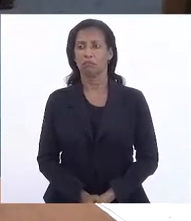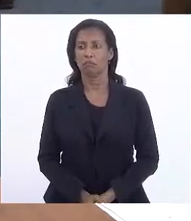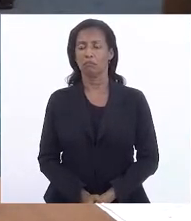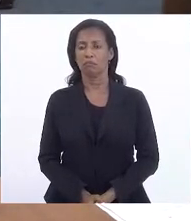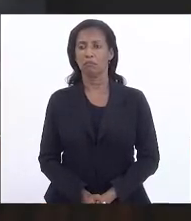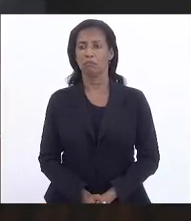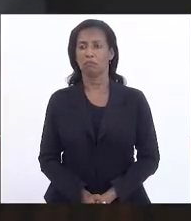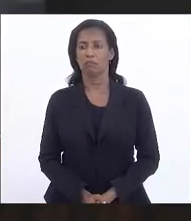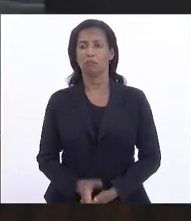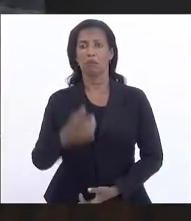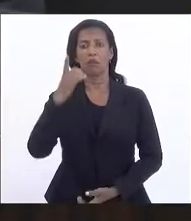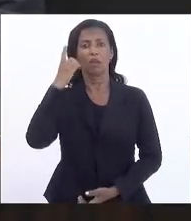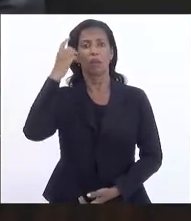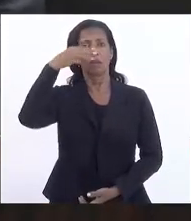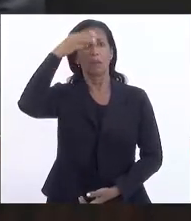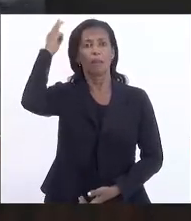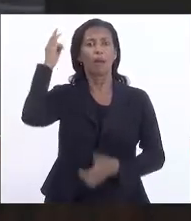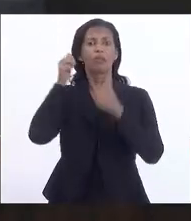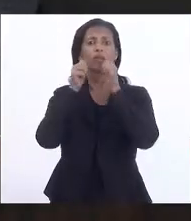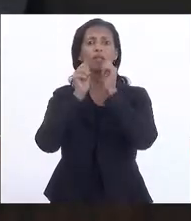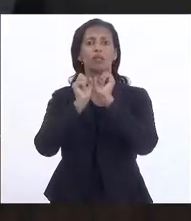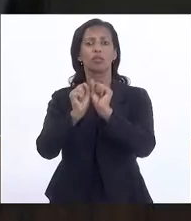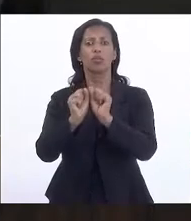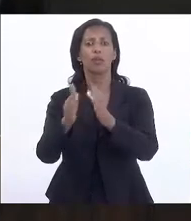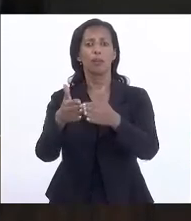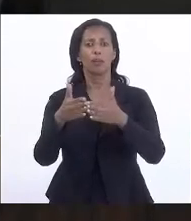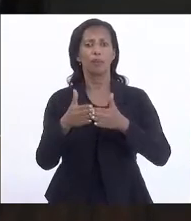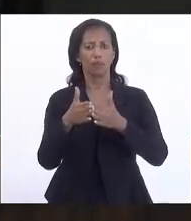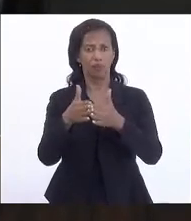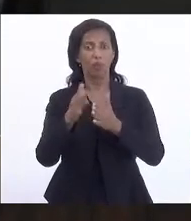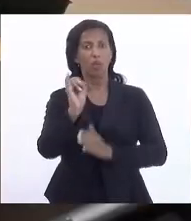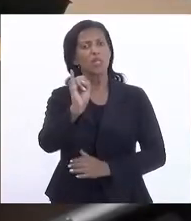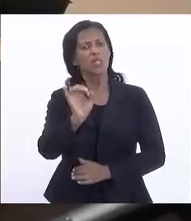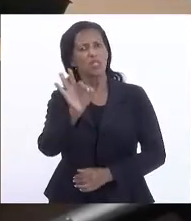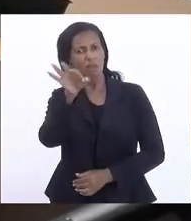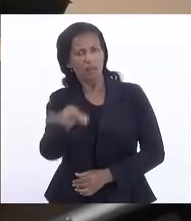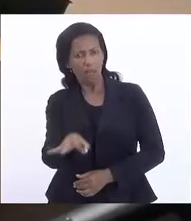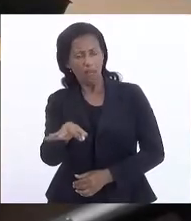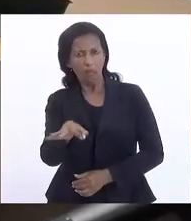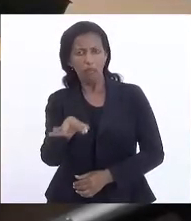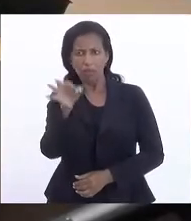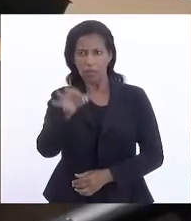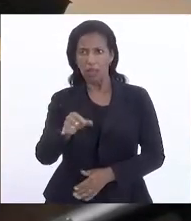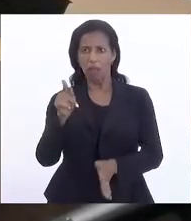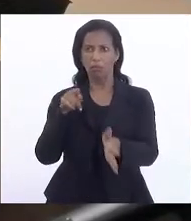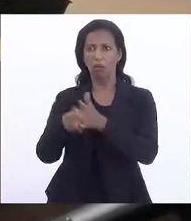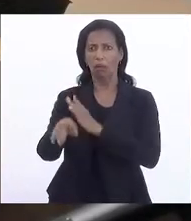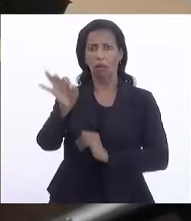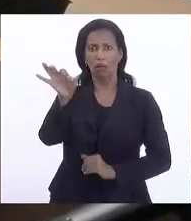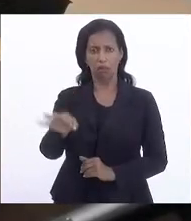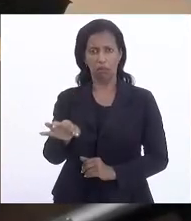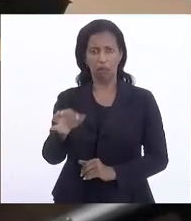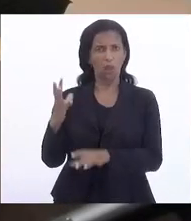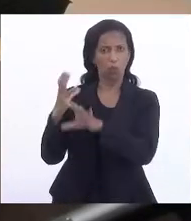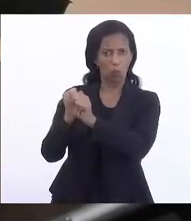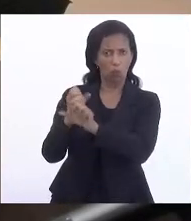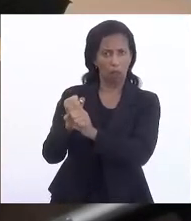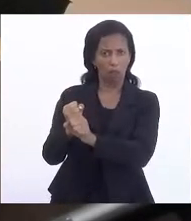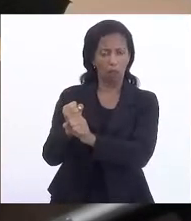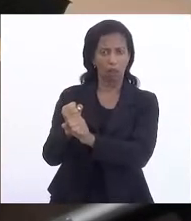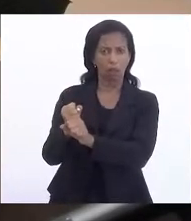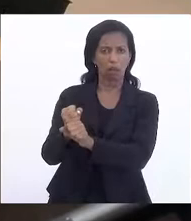Deputado Márcio e assessoria, por favor. Se estiver certo, tudo bem. Está certo, Miliano? É cumulativamente?